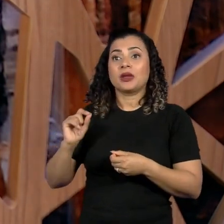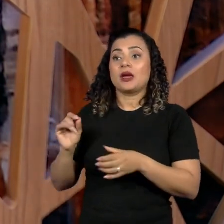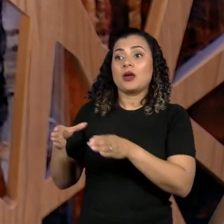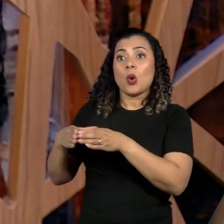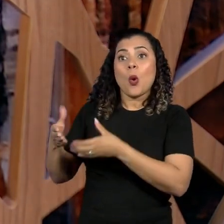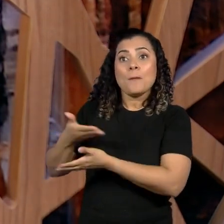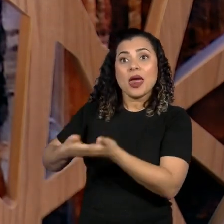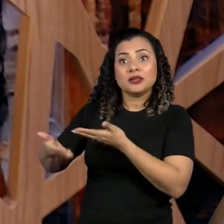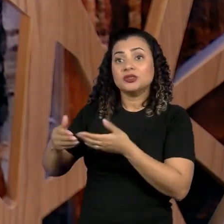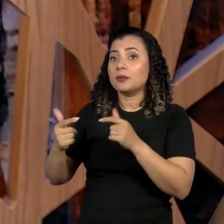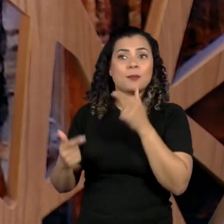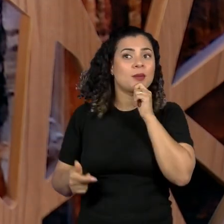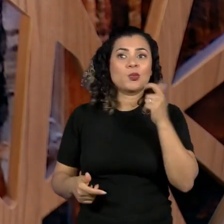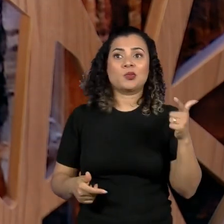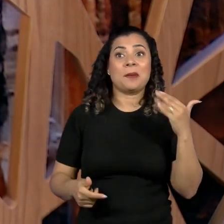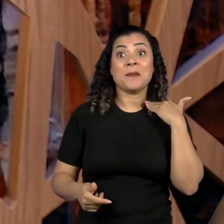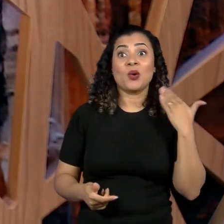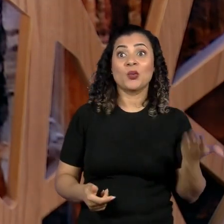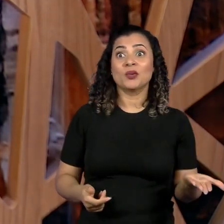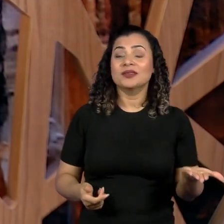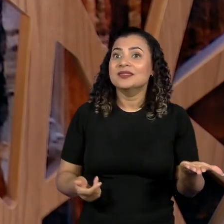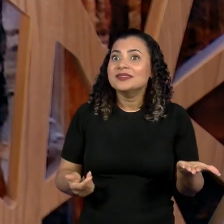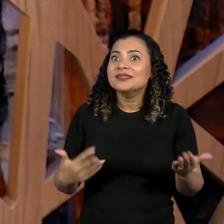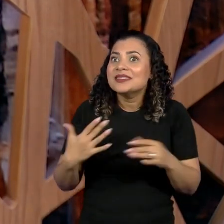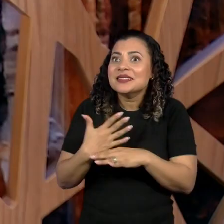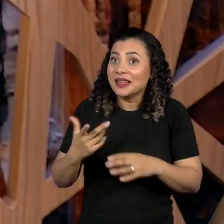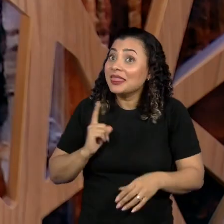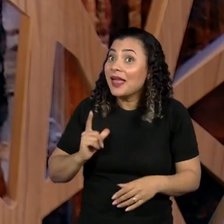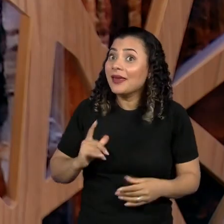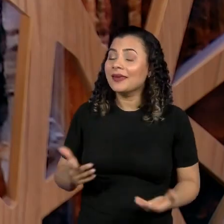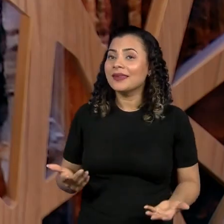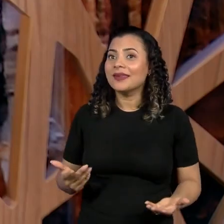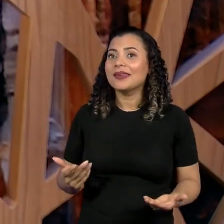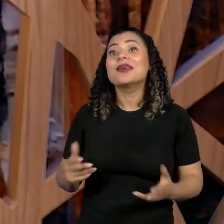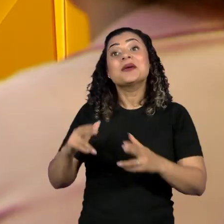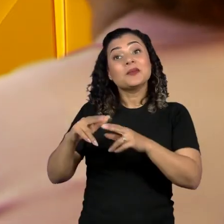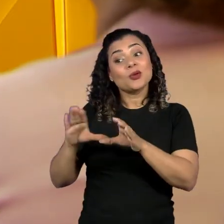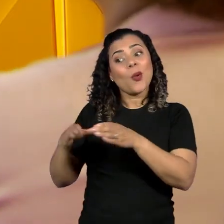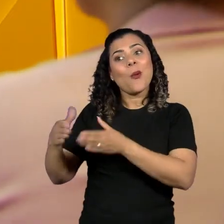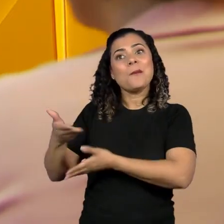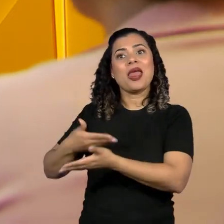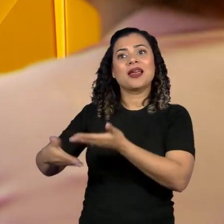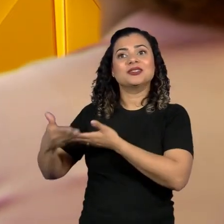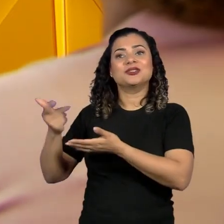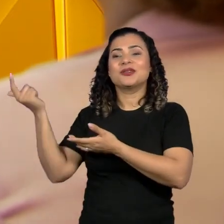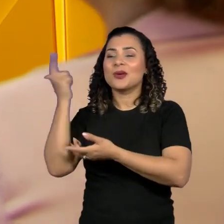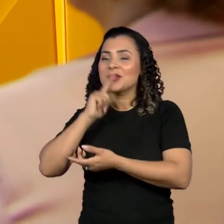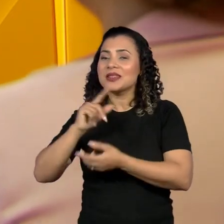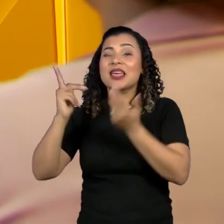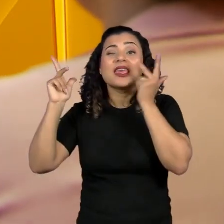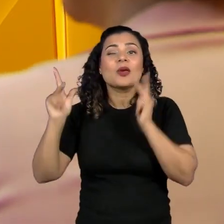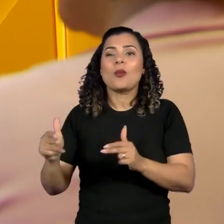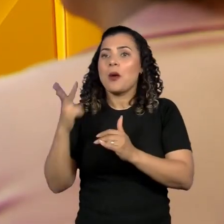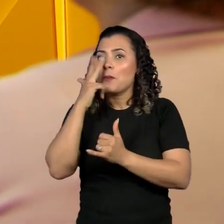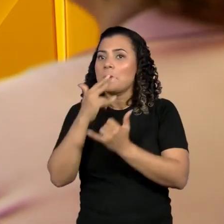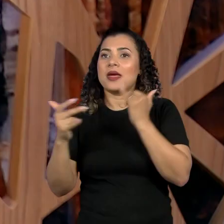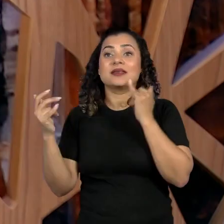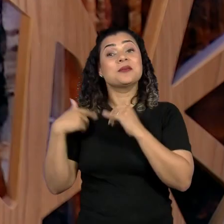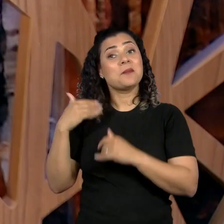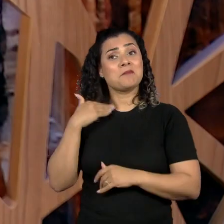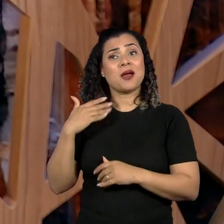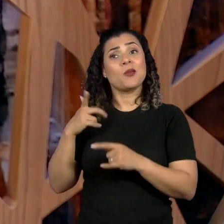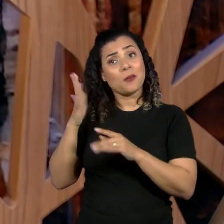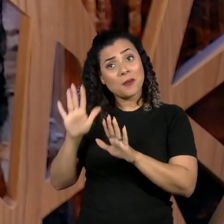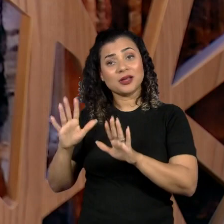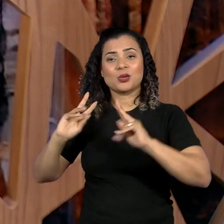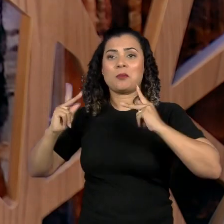porque não tem bancos na cidade, mas tem, sim, a cooperativa que atende o cooperado, a